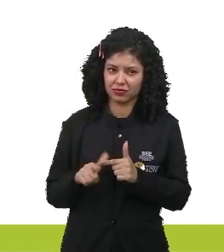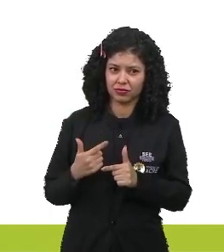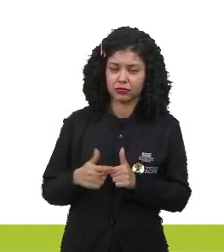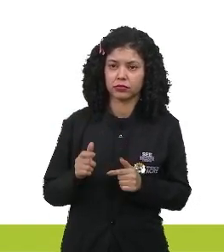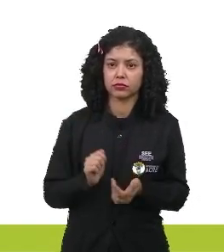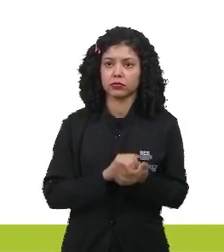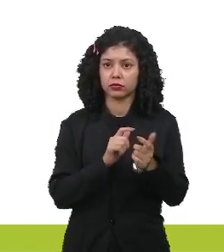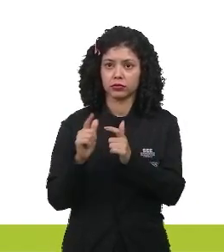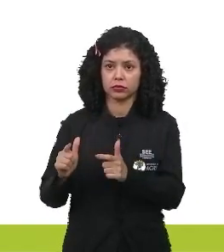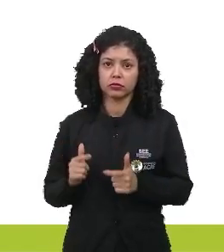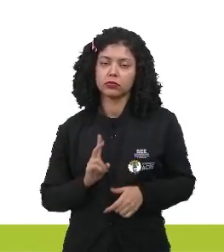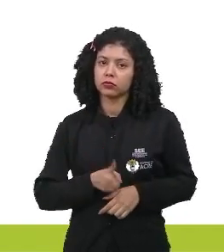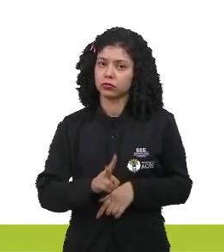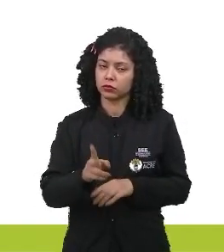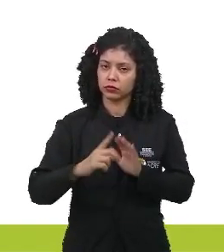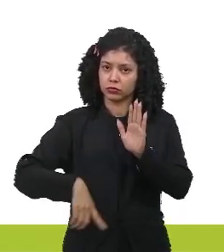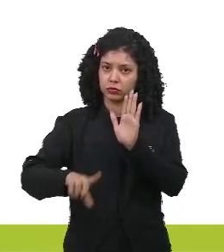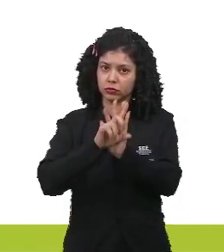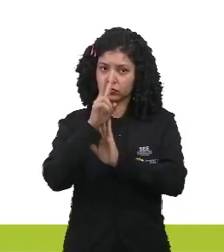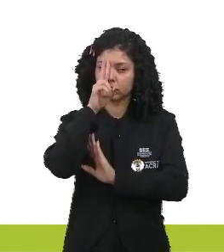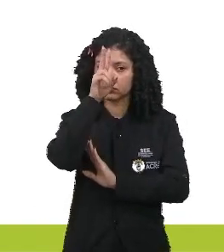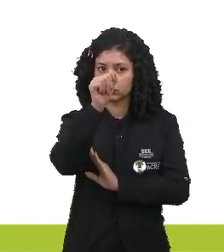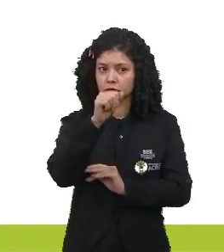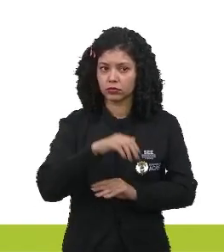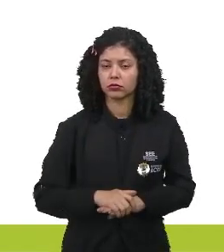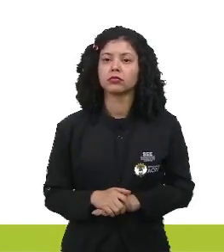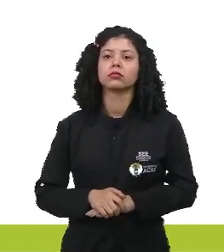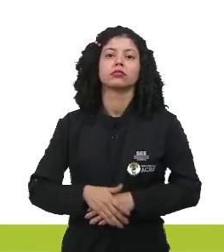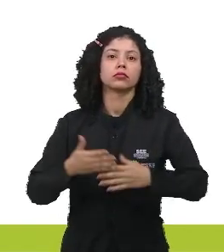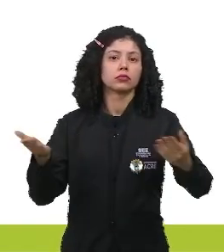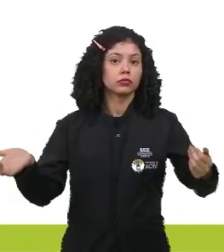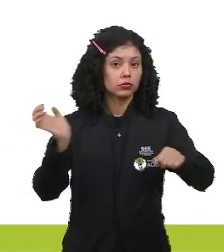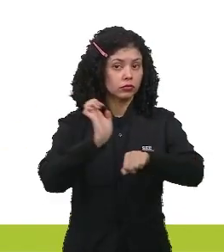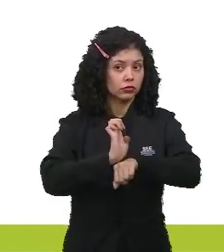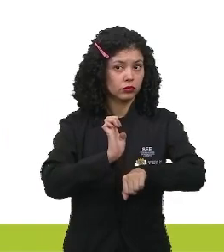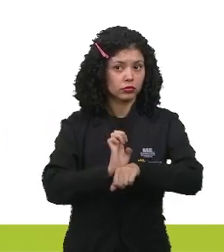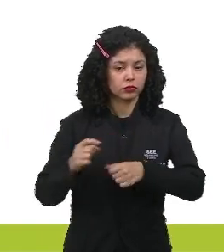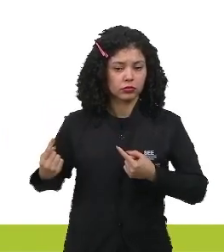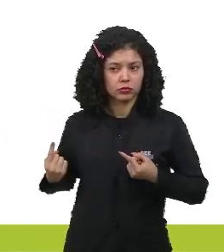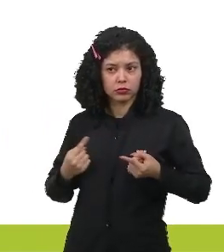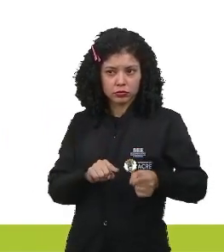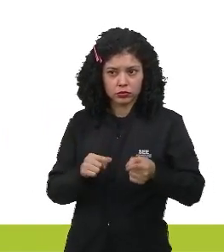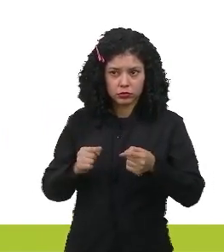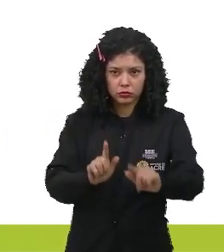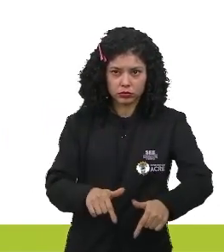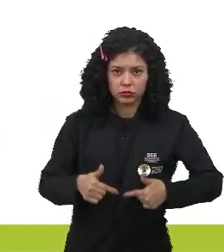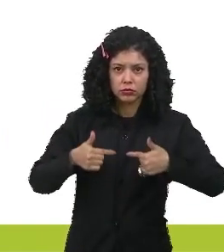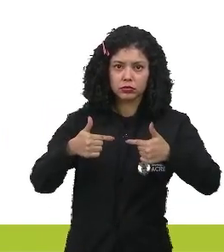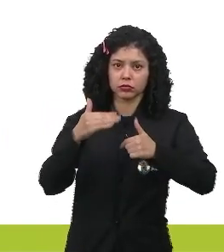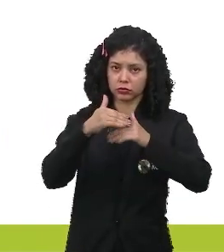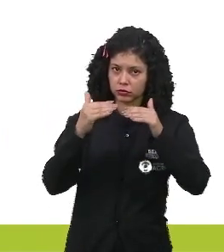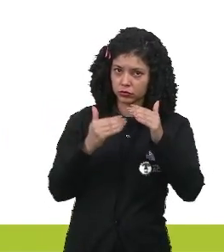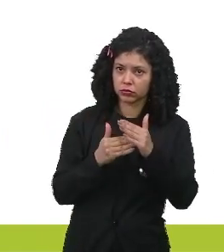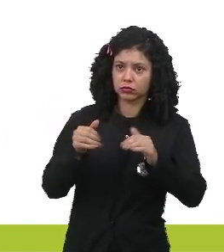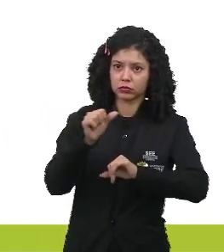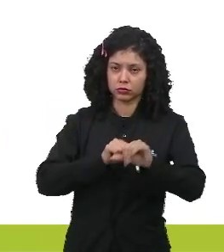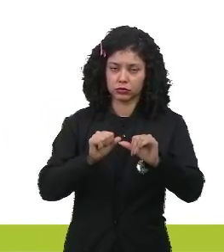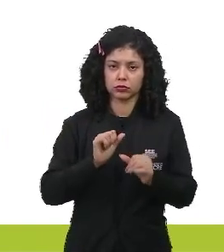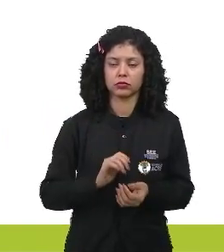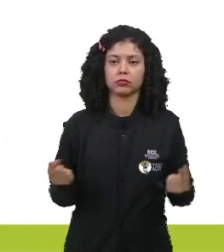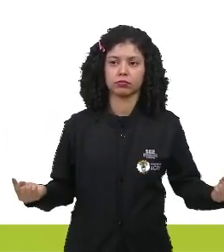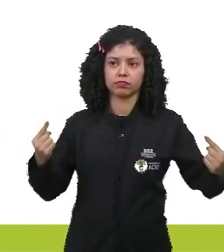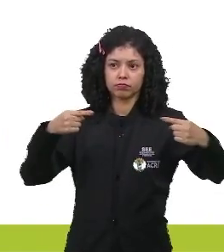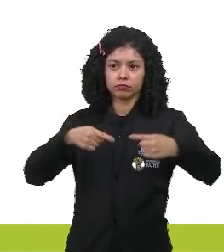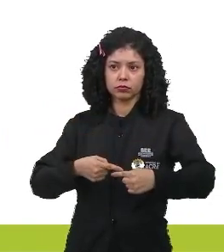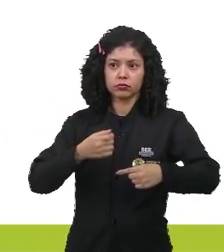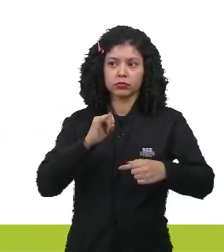aonde prevalece a lei do mais forte é um estado ameaçador de guerra de todos contra todos se